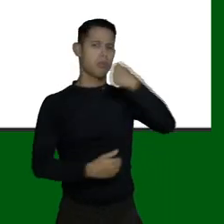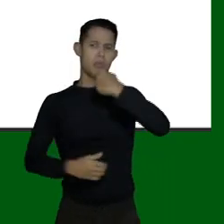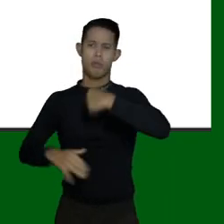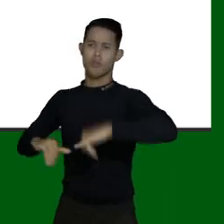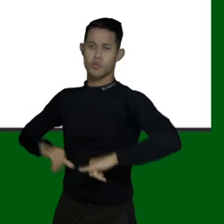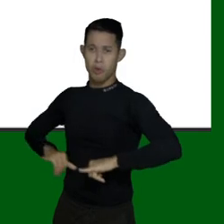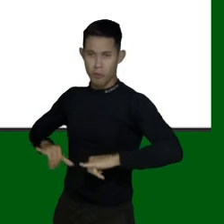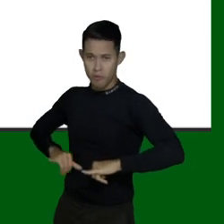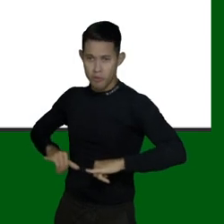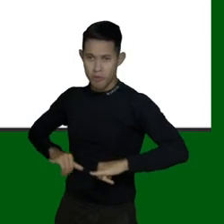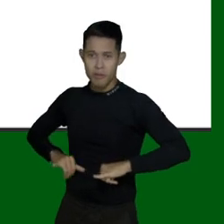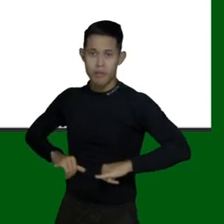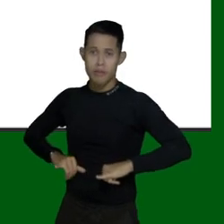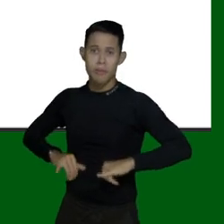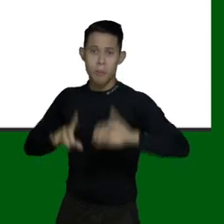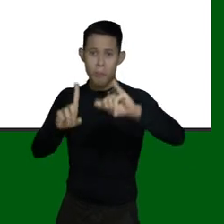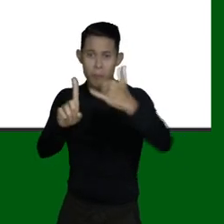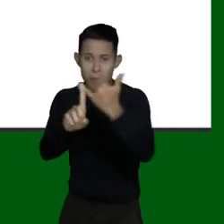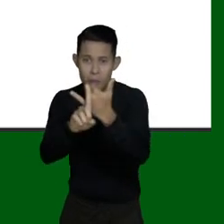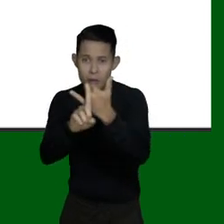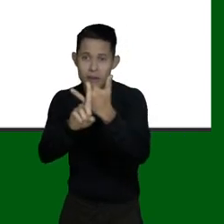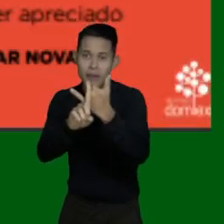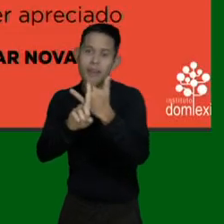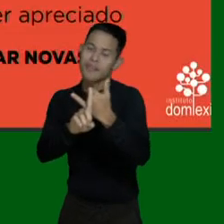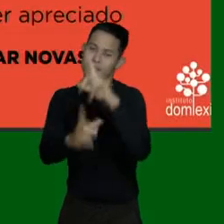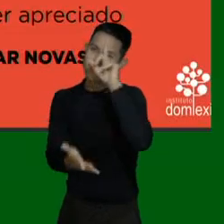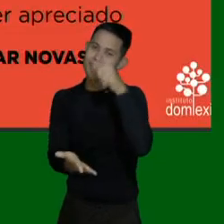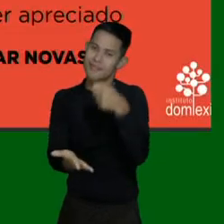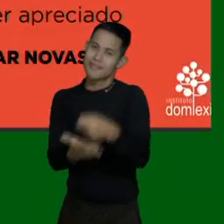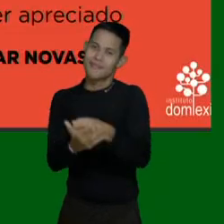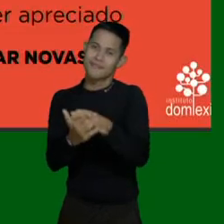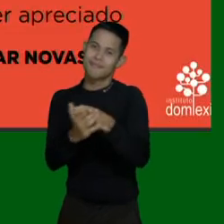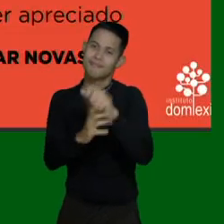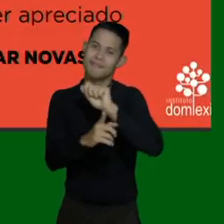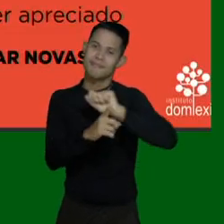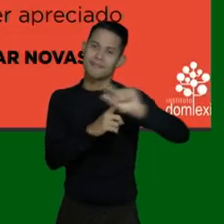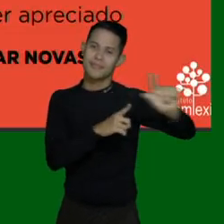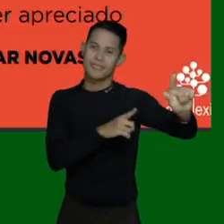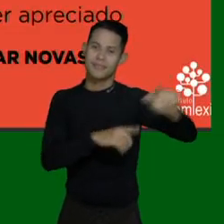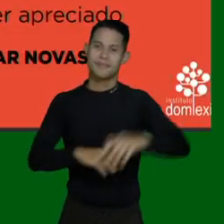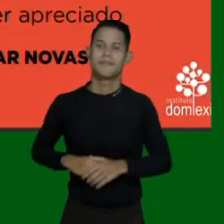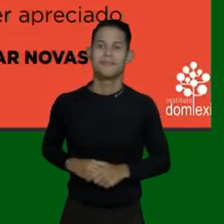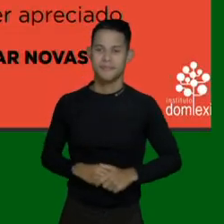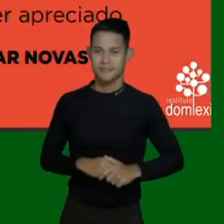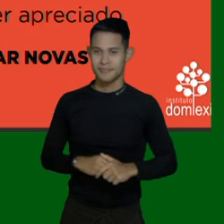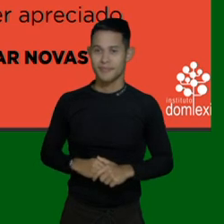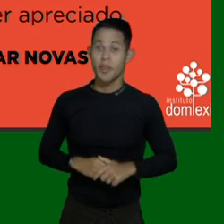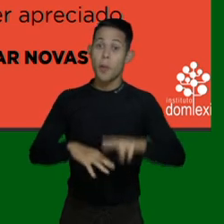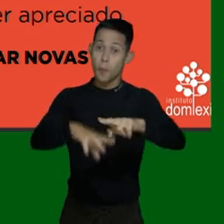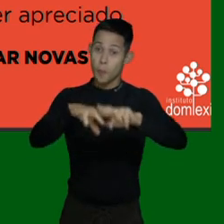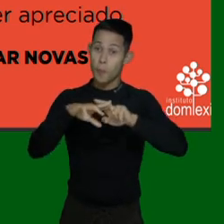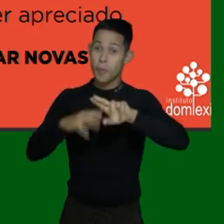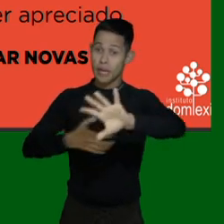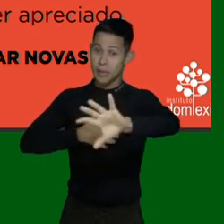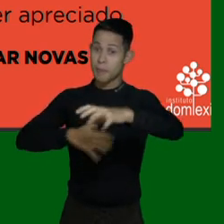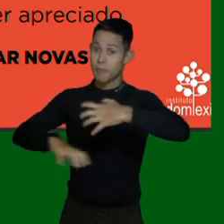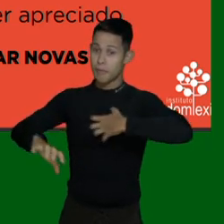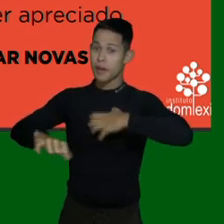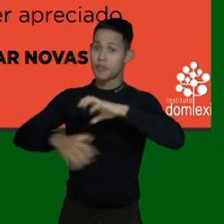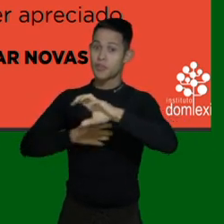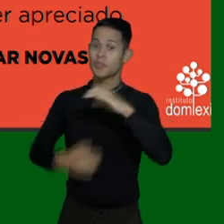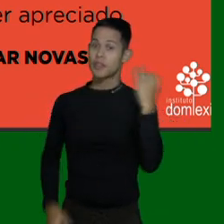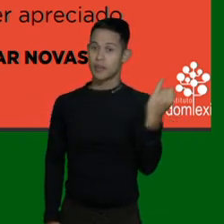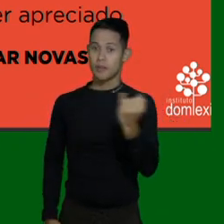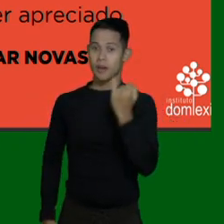o afeto é tão importante e o terceiro item que eu trago da